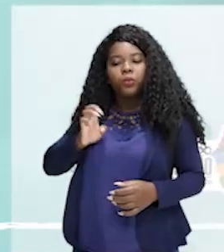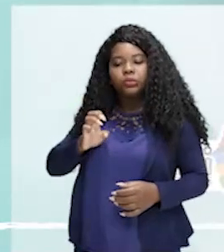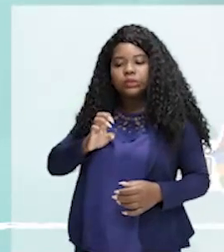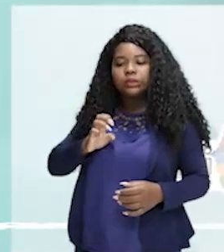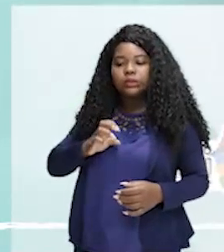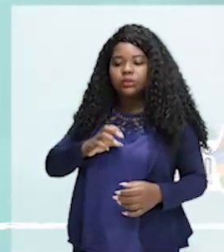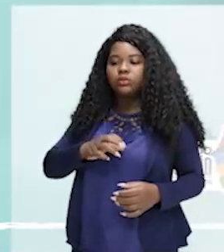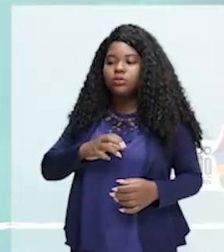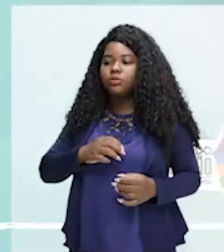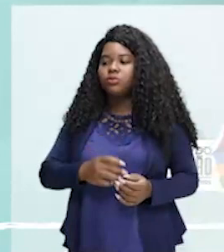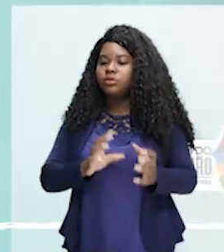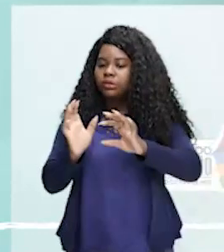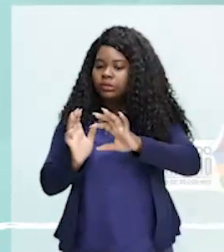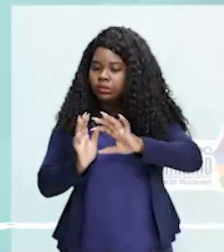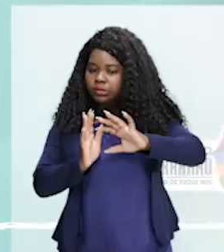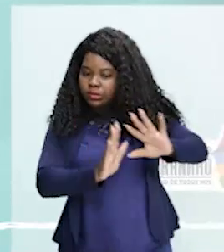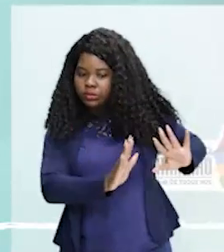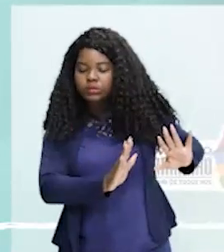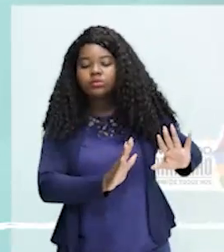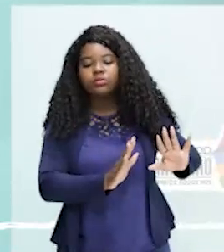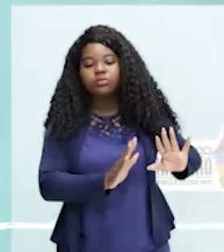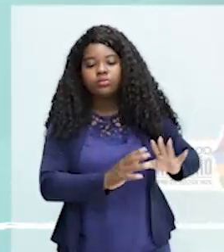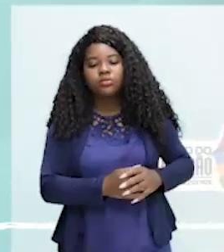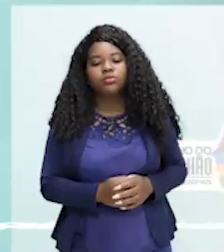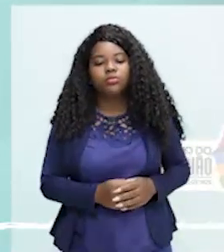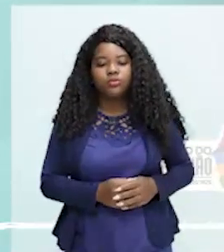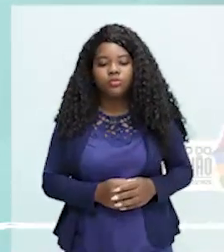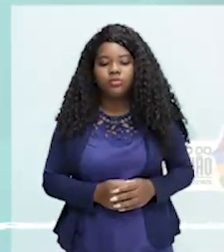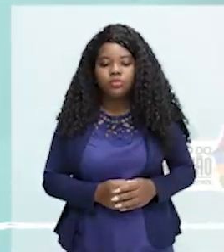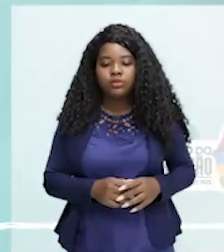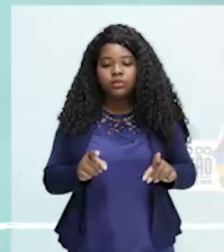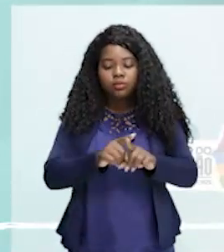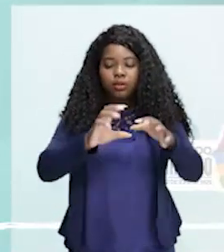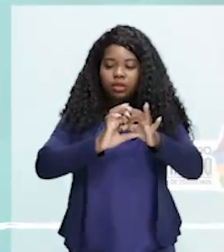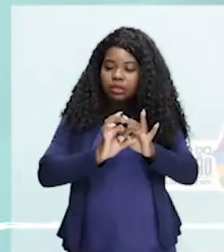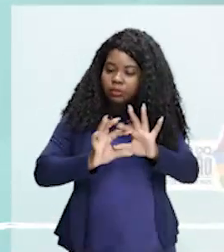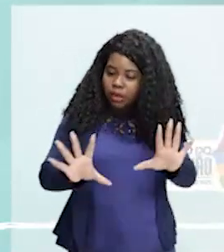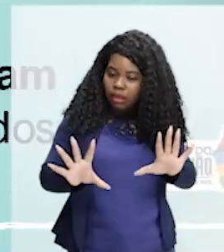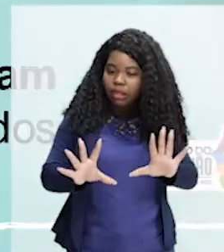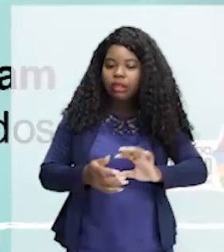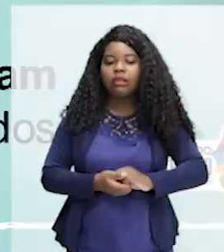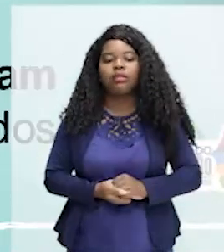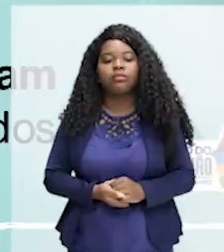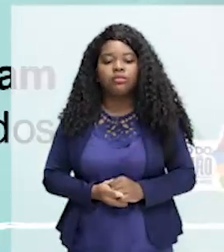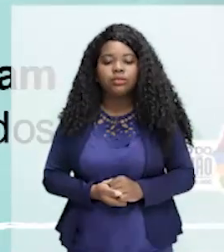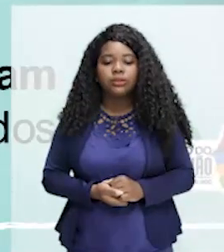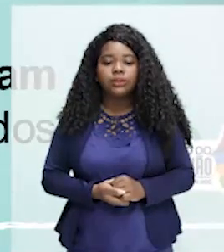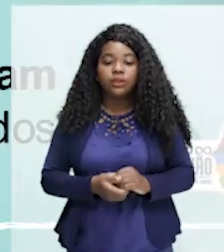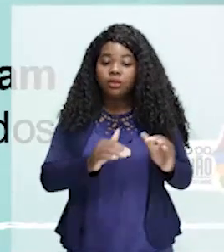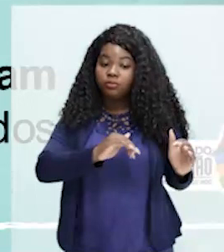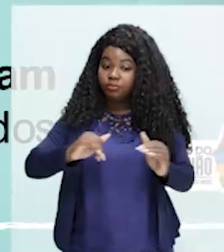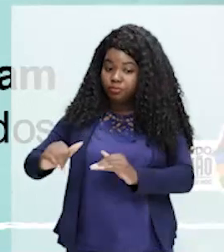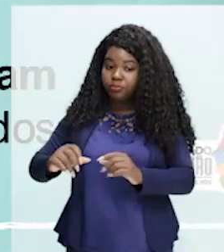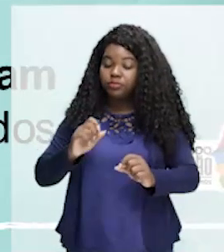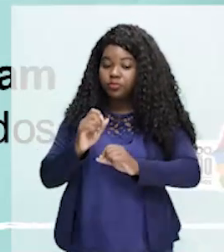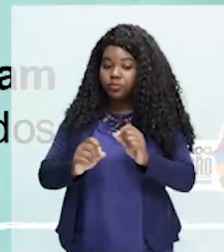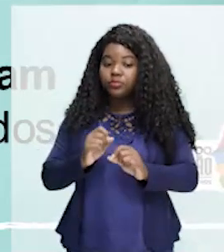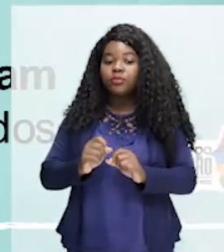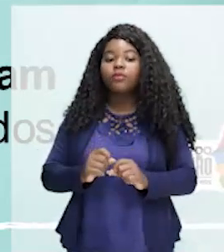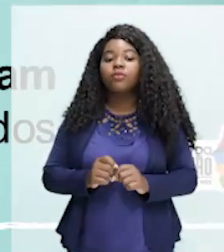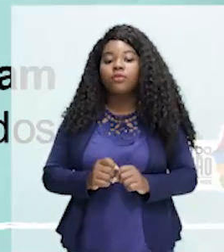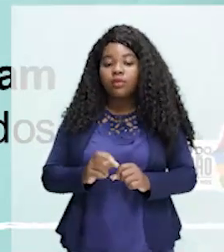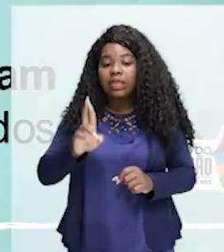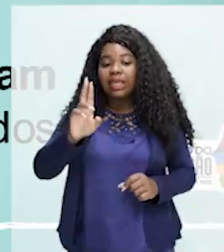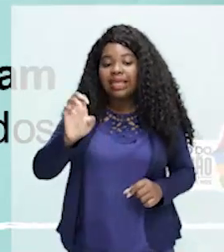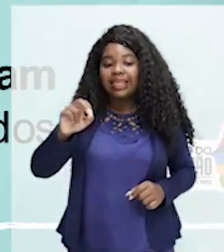da época, né, a liberdade excessiva daquele período. Saímos da Idade Média, a gente pula ali para o